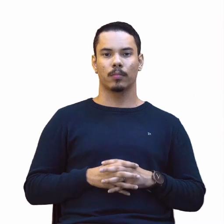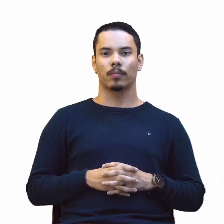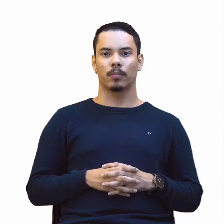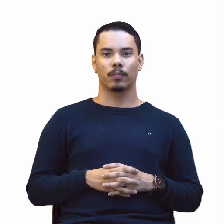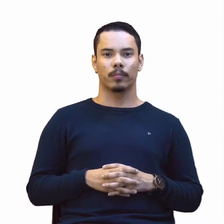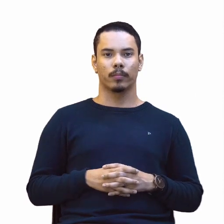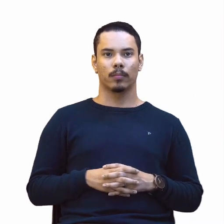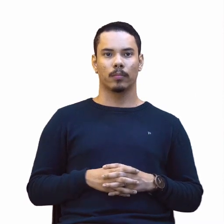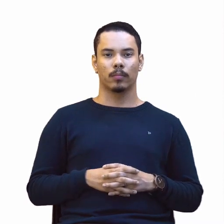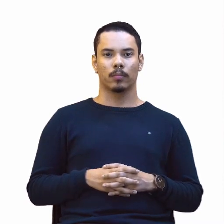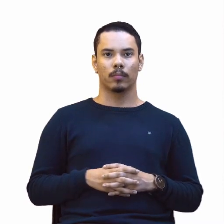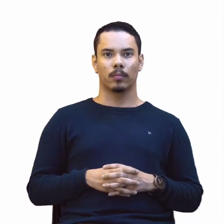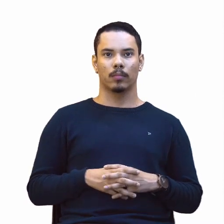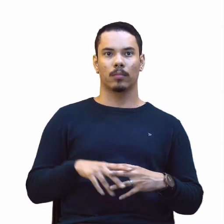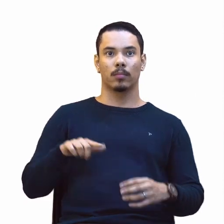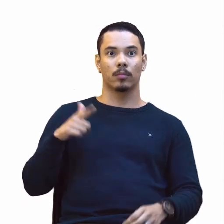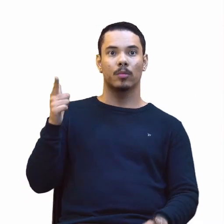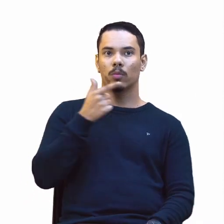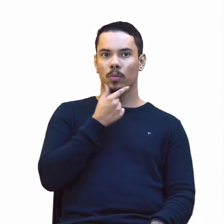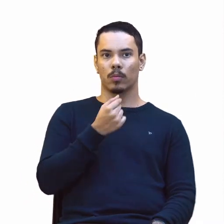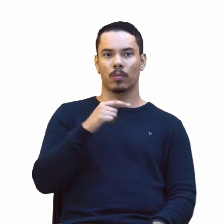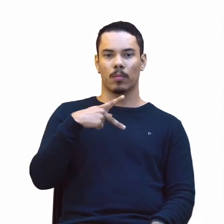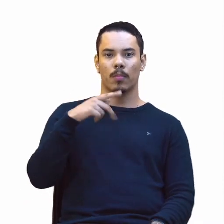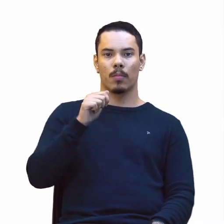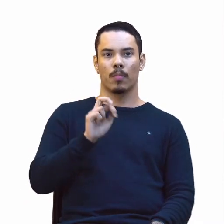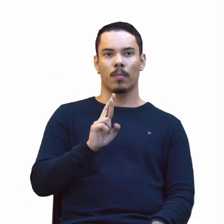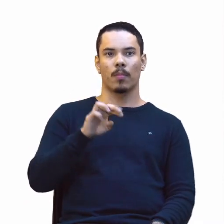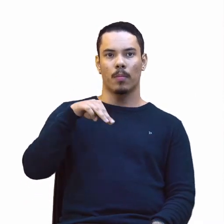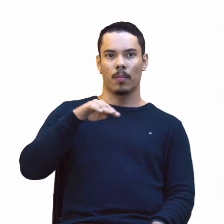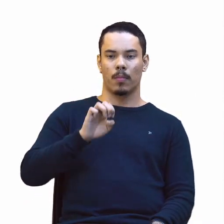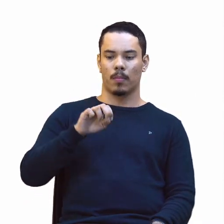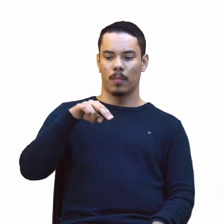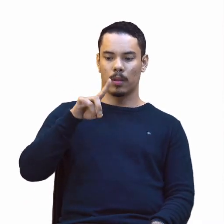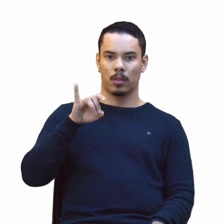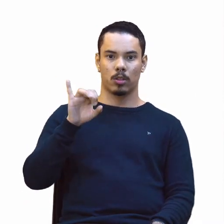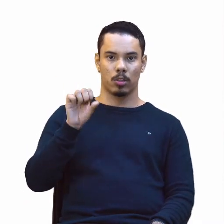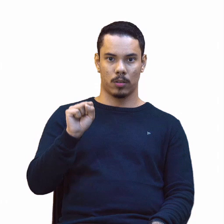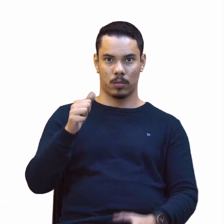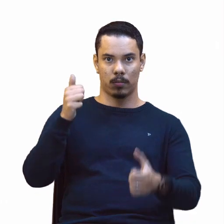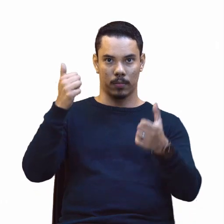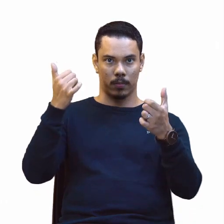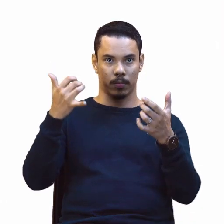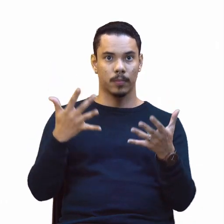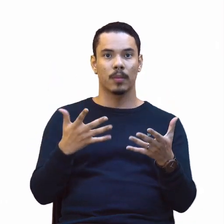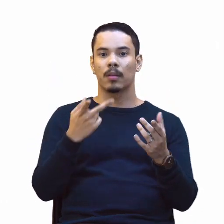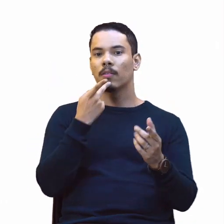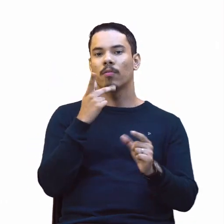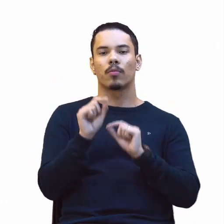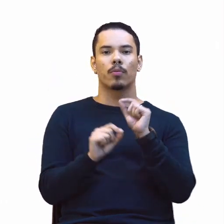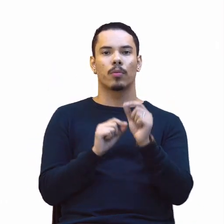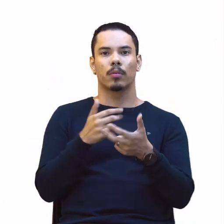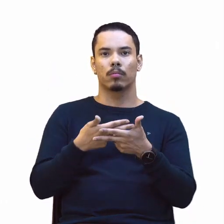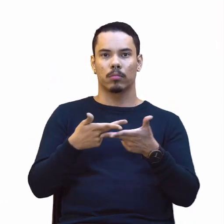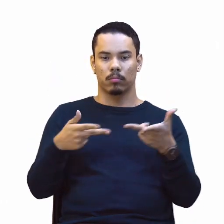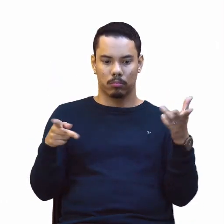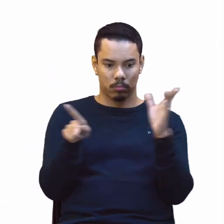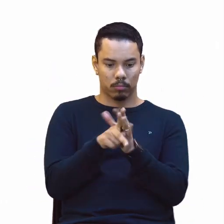E o Parmênides, né? O que ele diz? Parmênides de Eleia, ele diz que as coisas